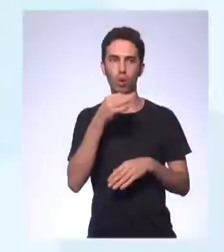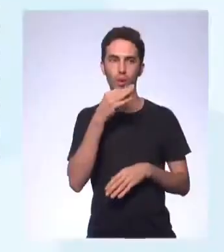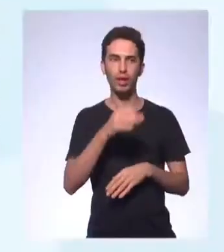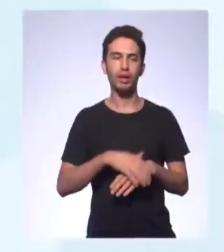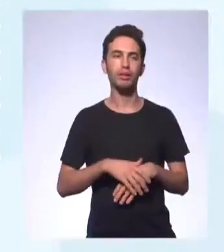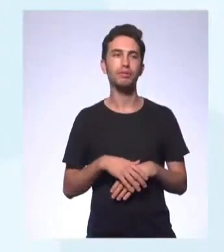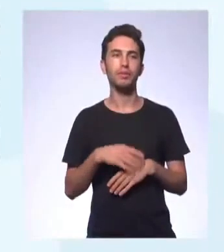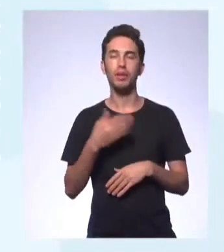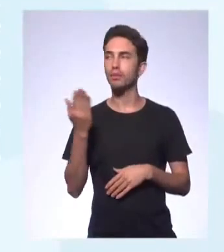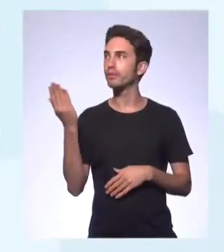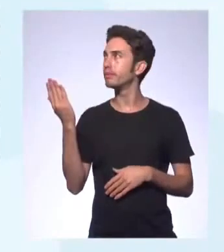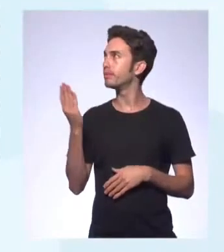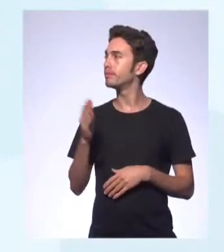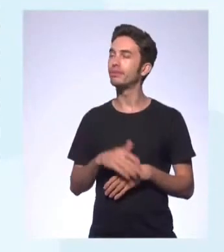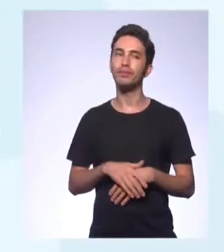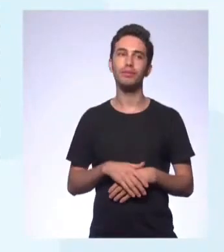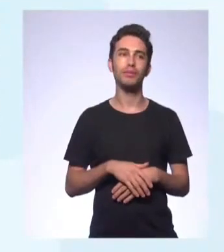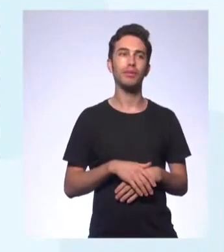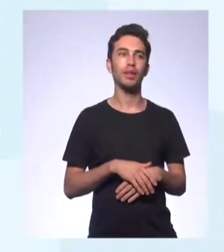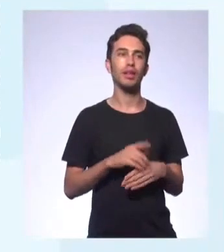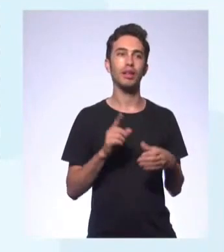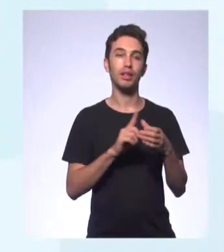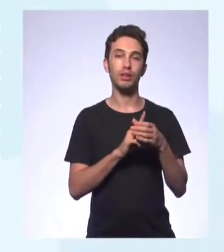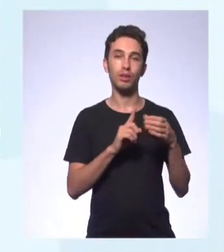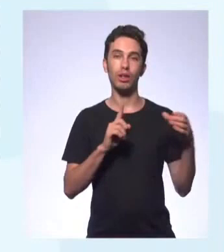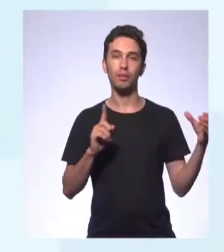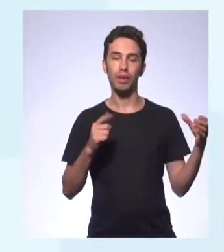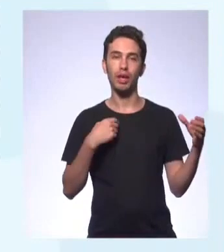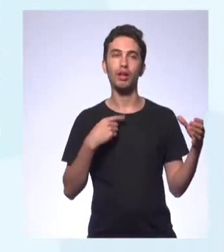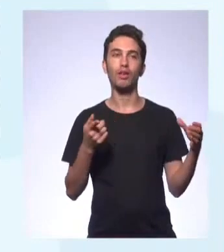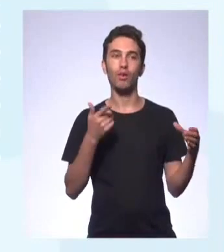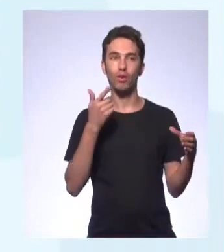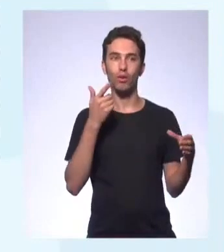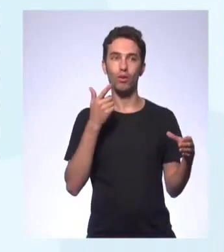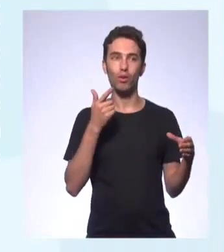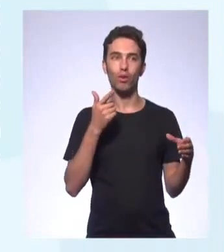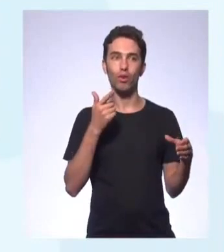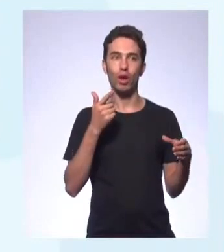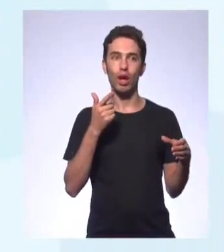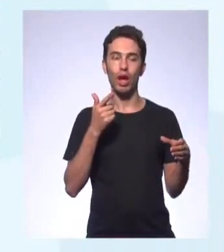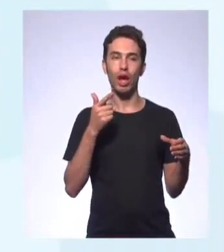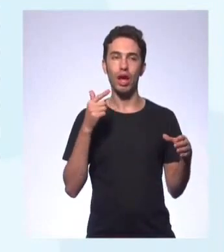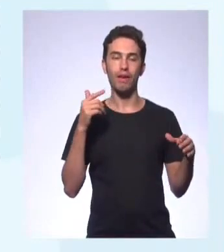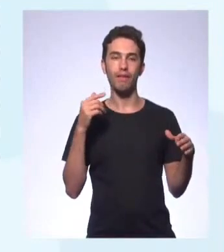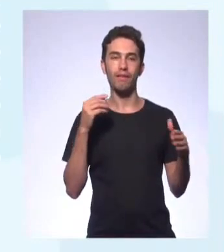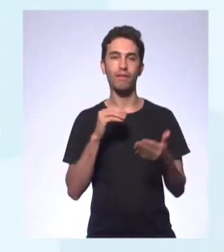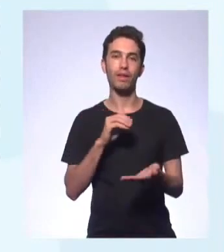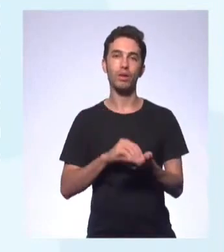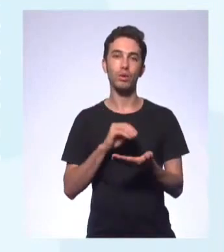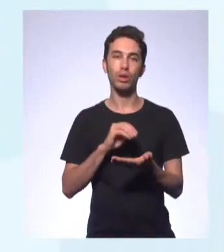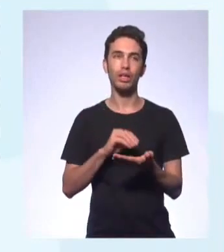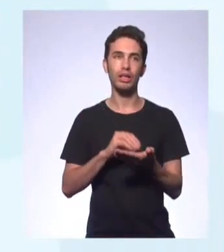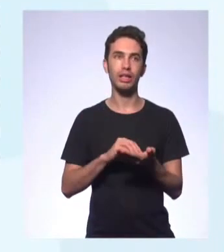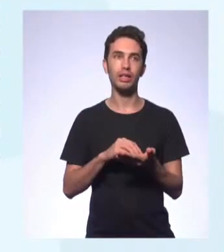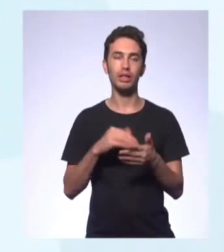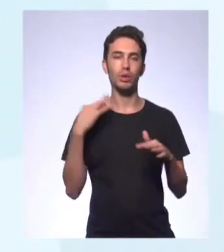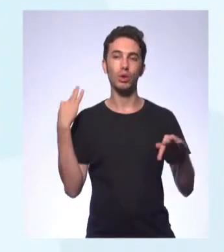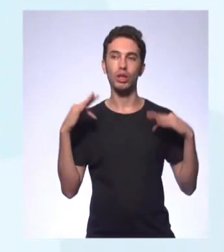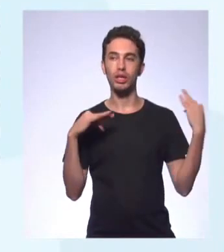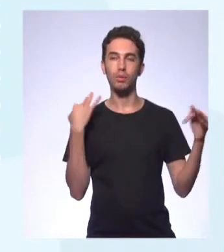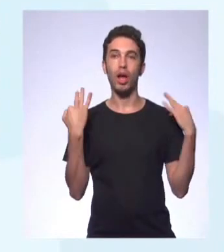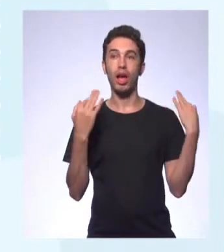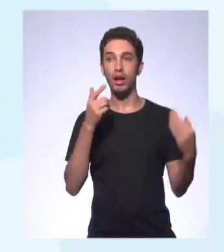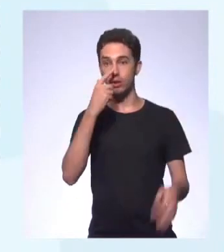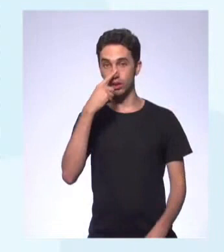aí para a gente ler. Isolamento faz elefantes voltarem para casa por falta de turistas na Tailândia, por Vitor